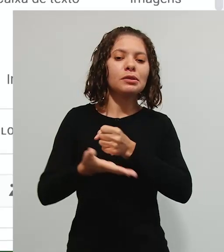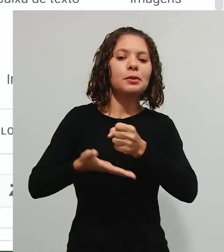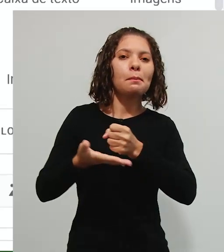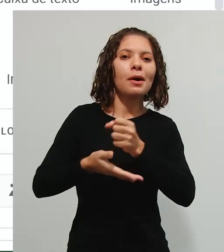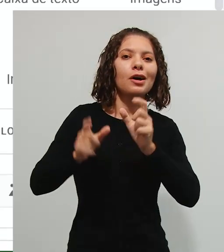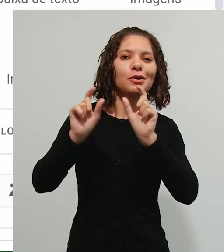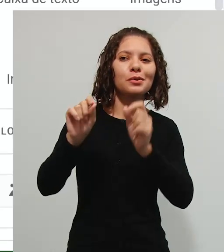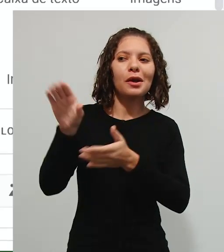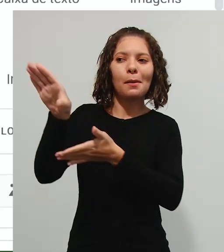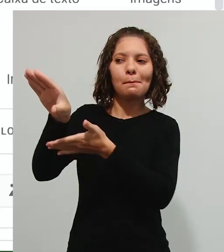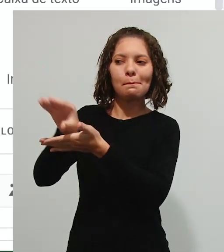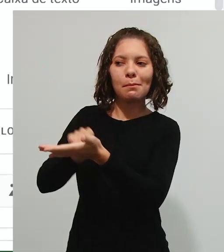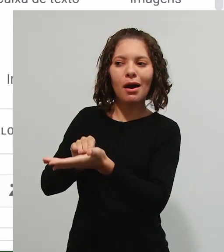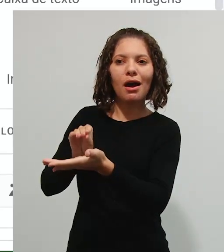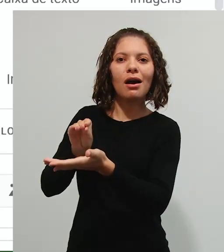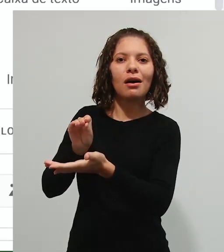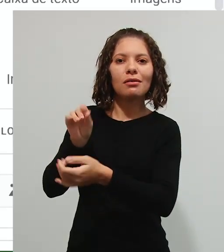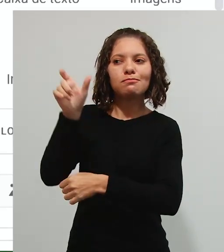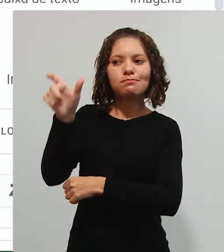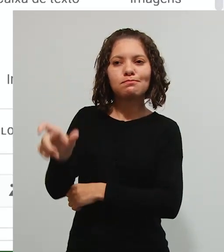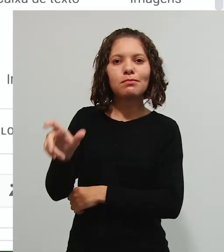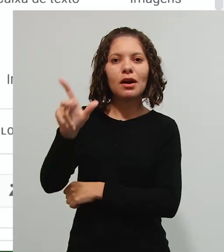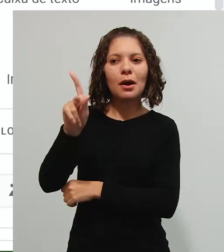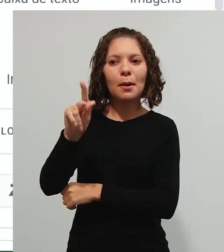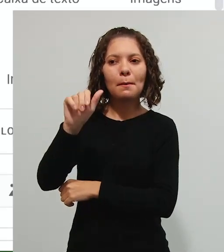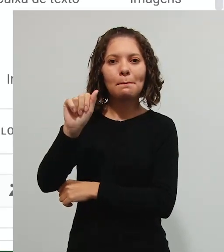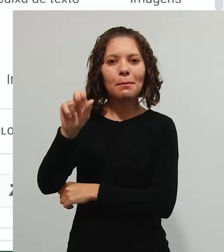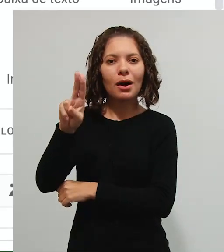freiriana ou, né,